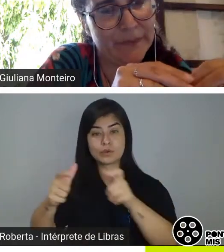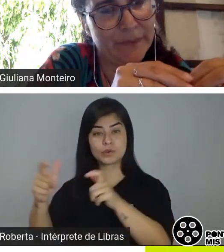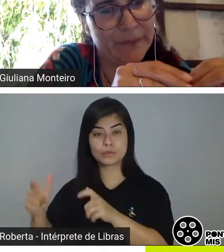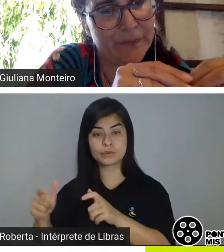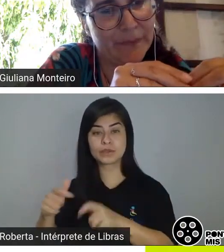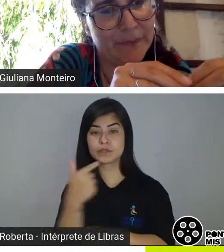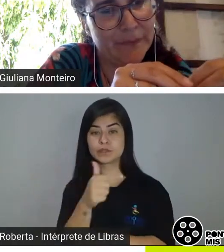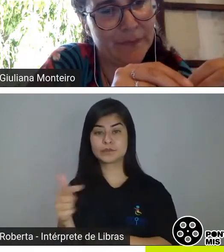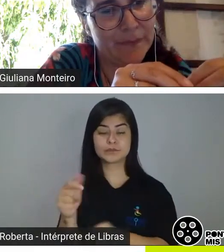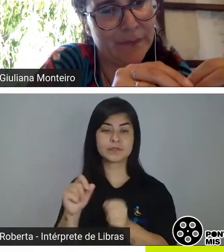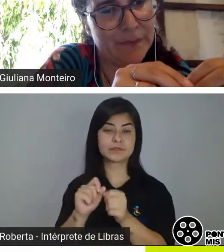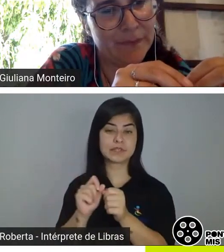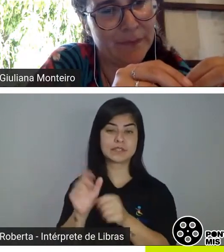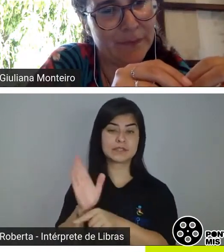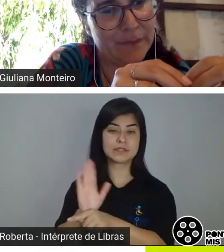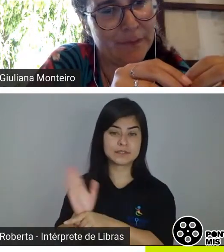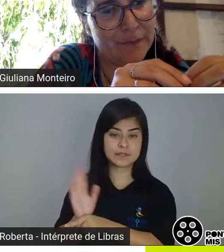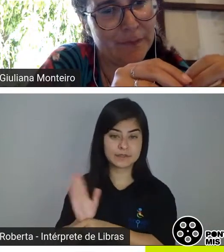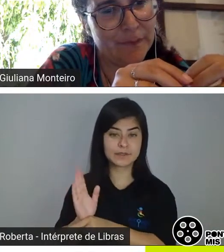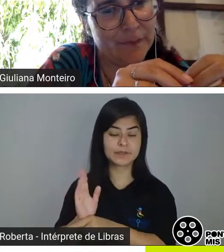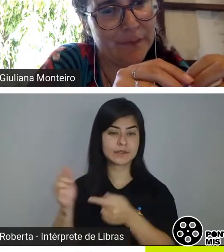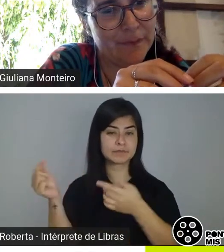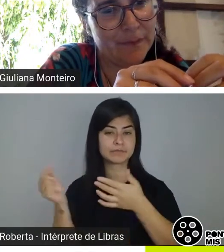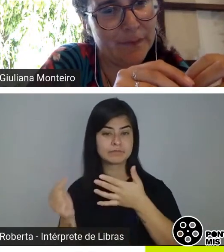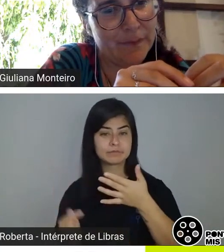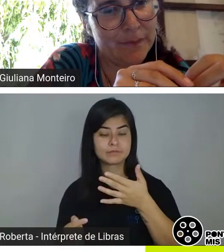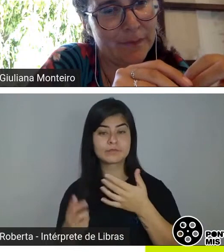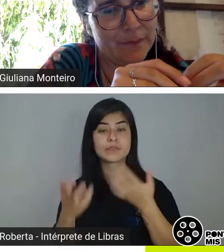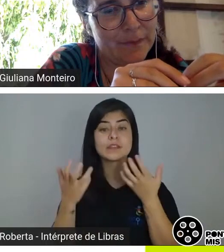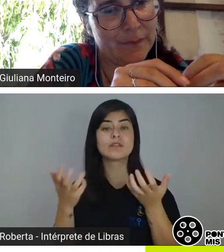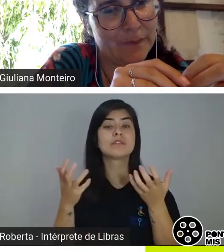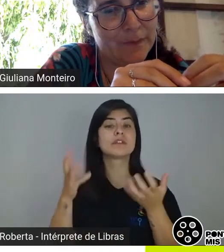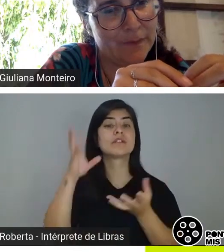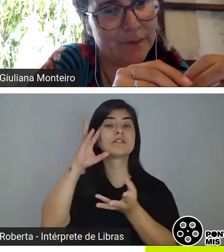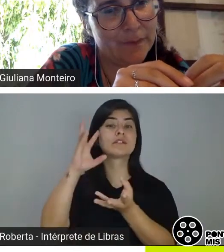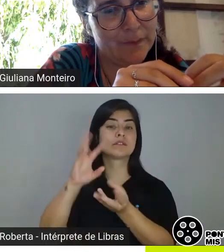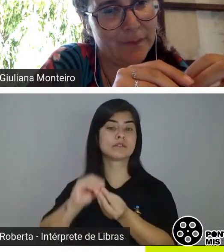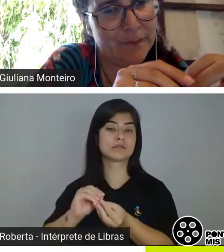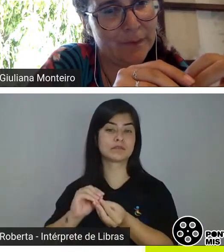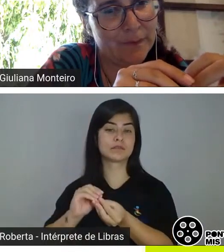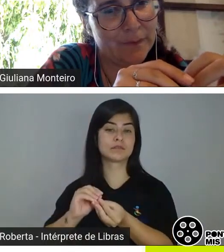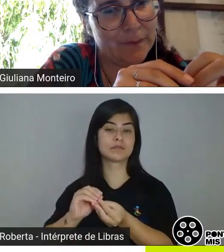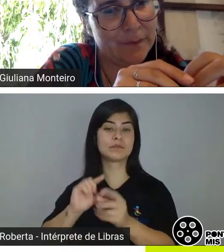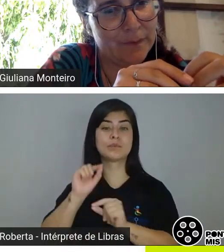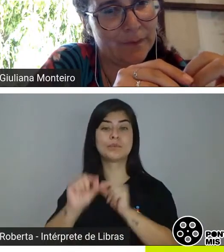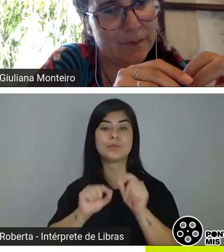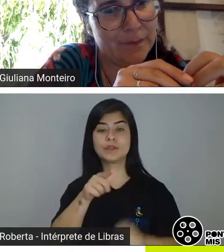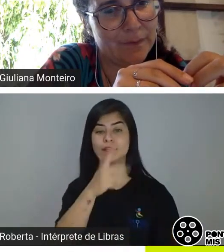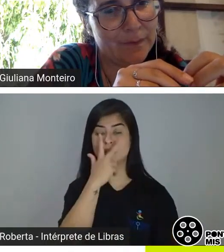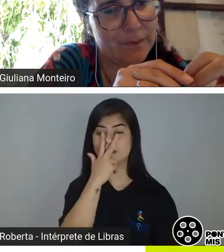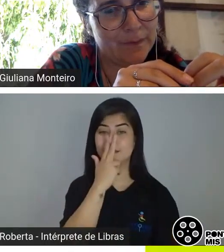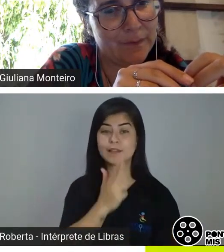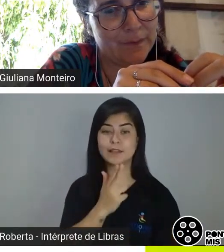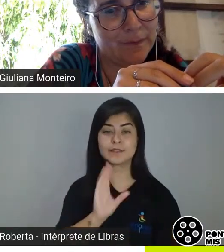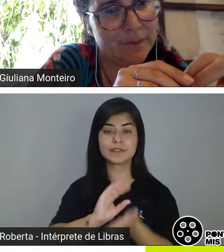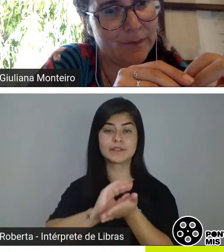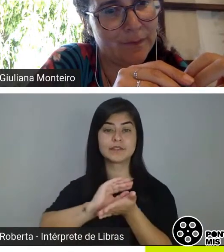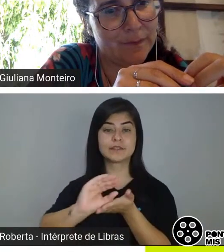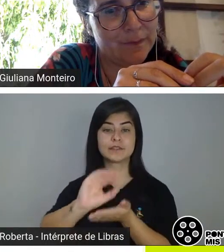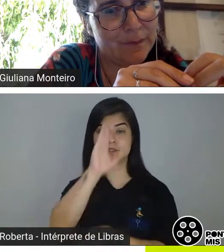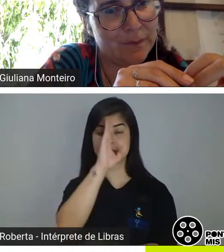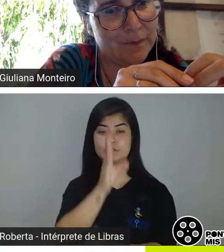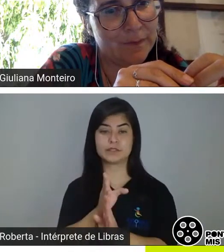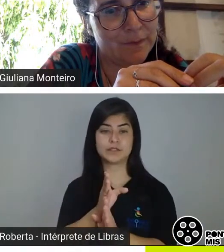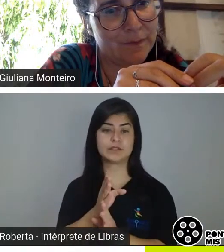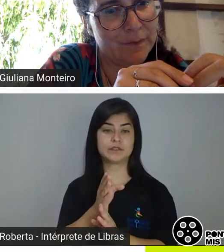cinema e esse tipo de coisa. Então, eu queria entender um pouquinho O que você acha sobre esse investimento direto, esse